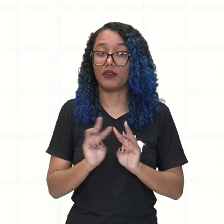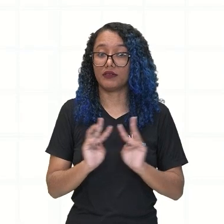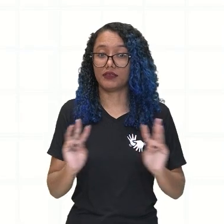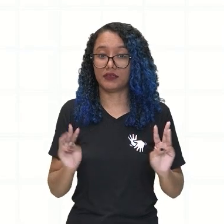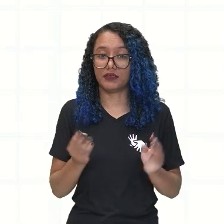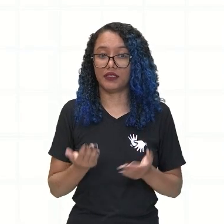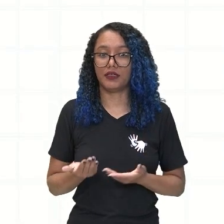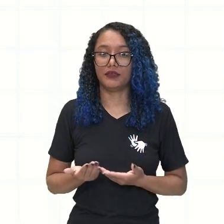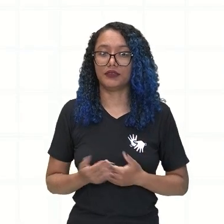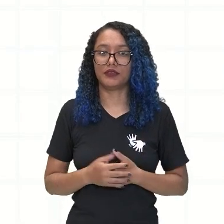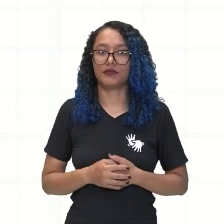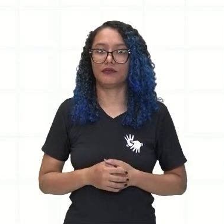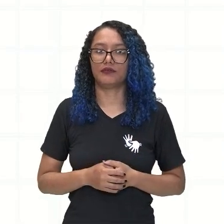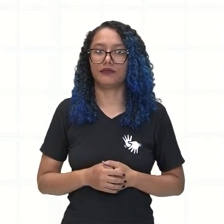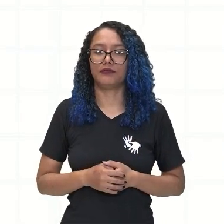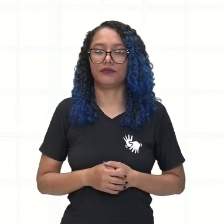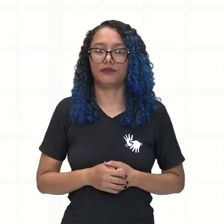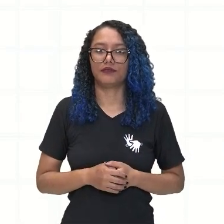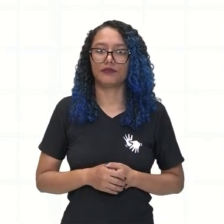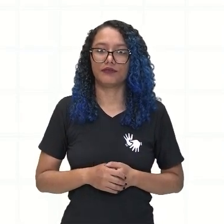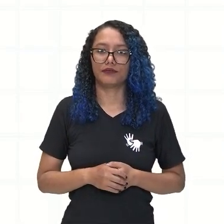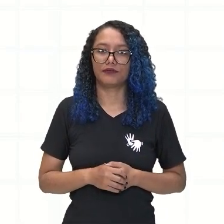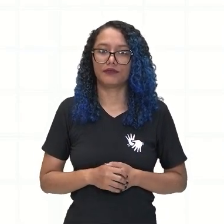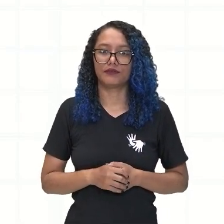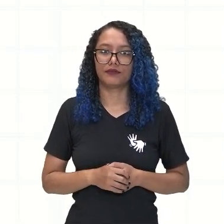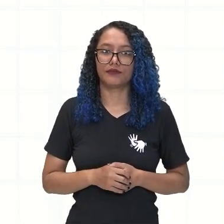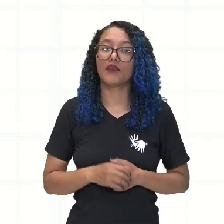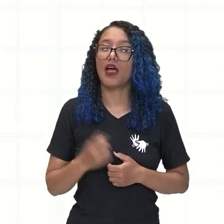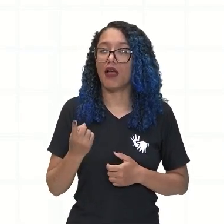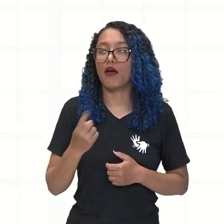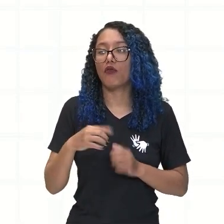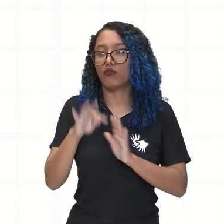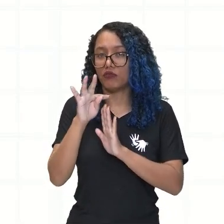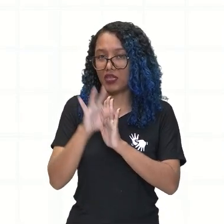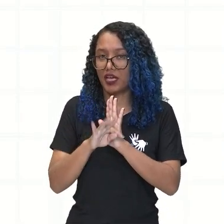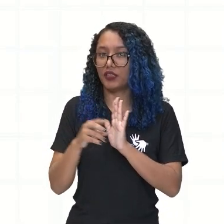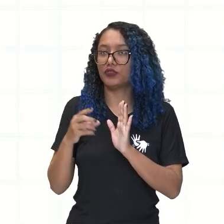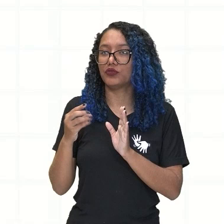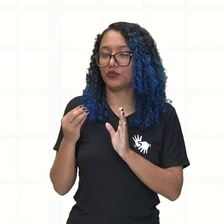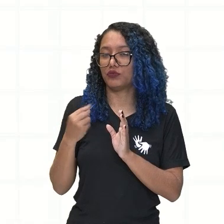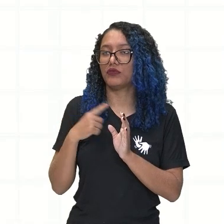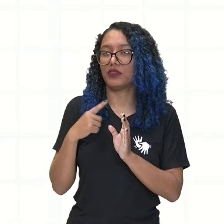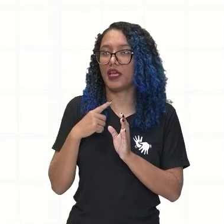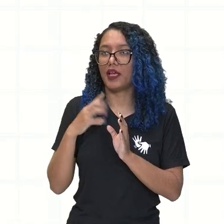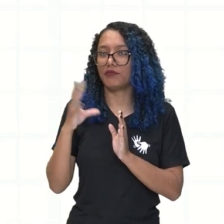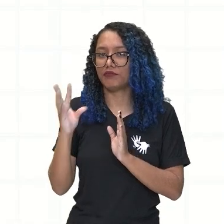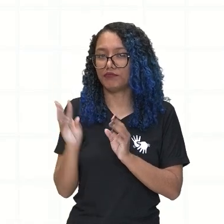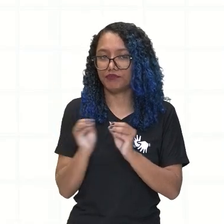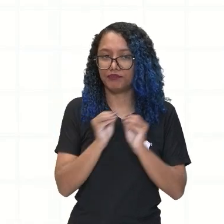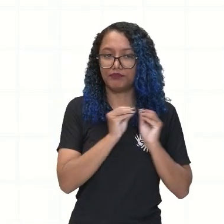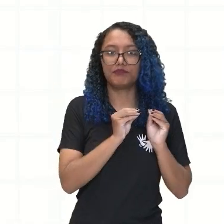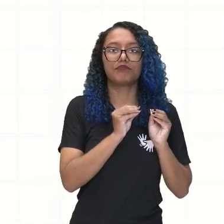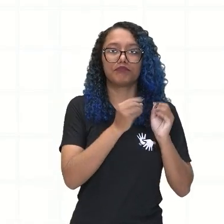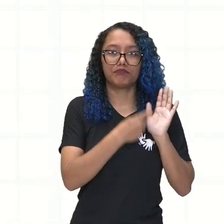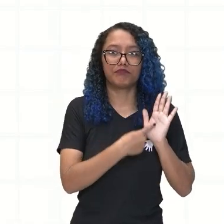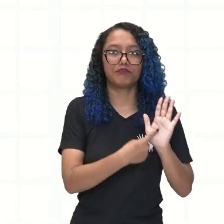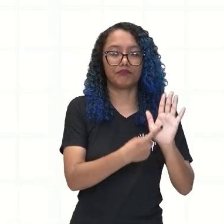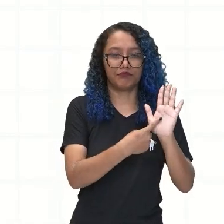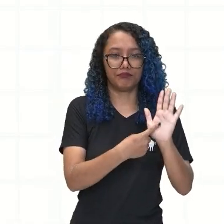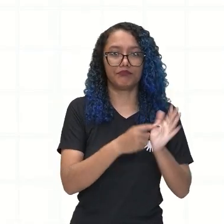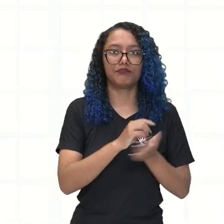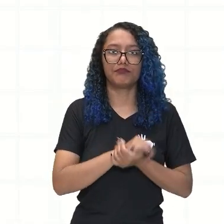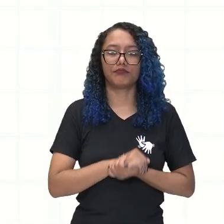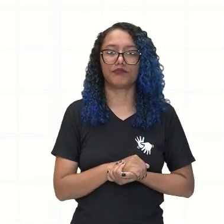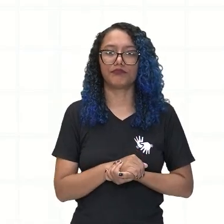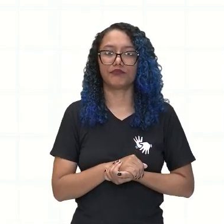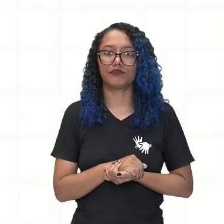né, cienciahoje.org.br. Então, foi de lá que nós tiramos as informações, ok? Muito bem. Os textos de divulgação científica,